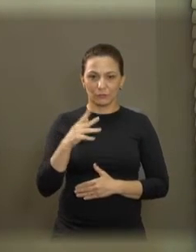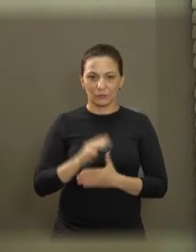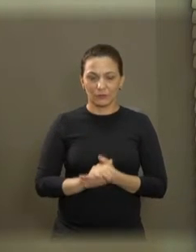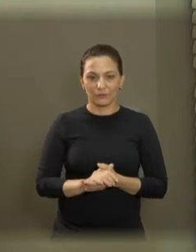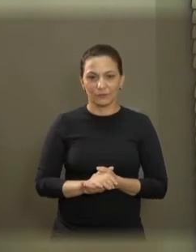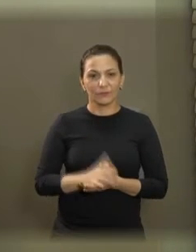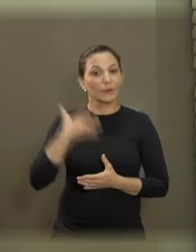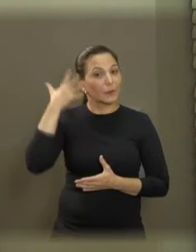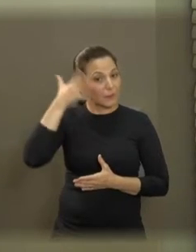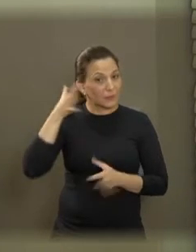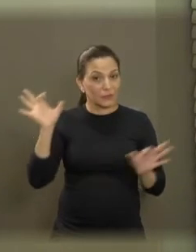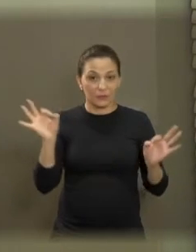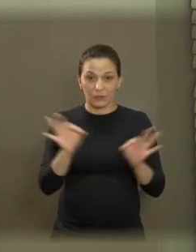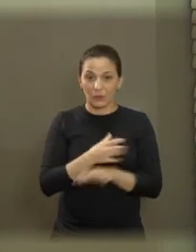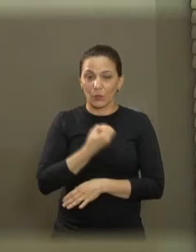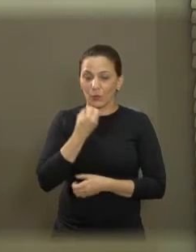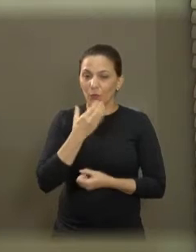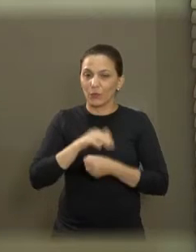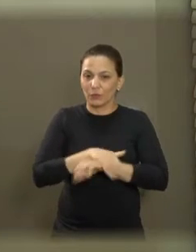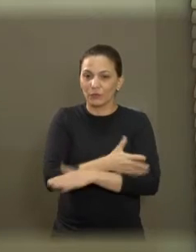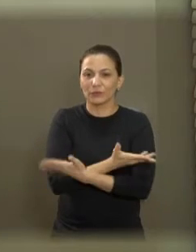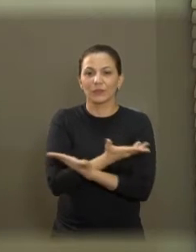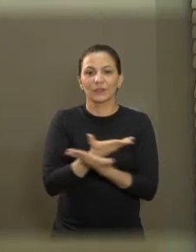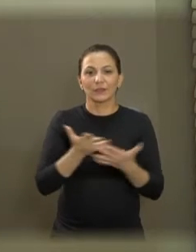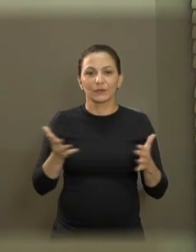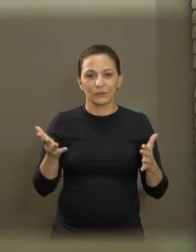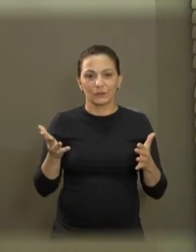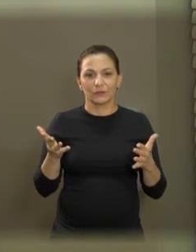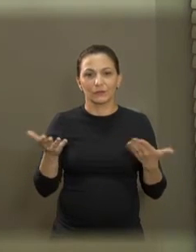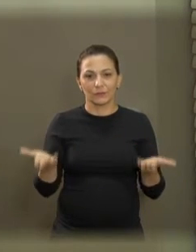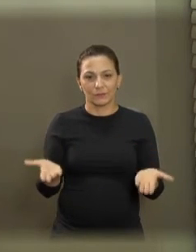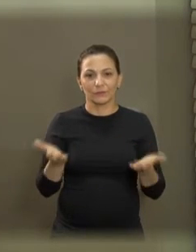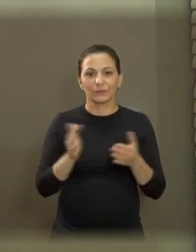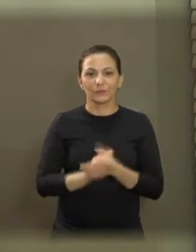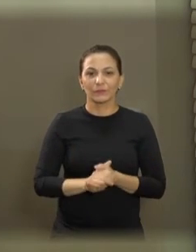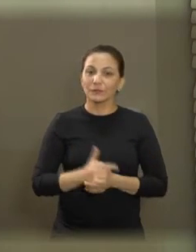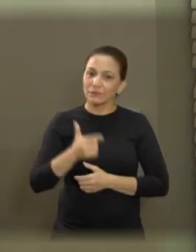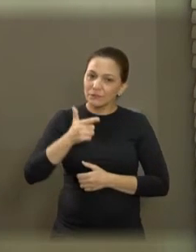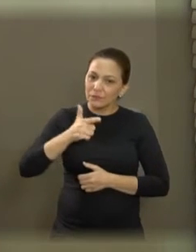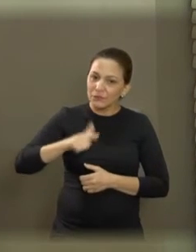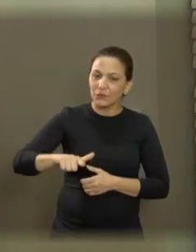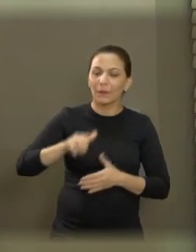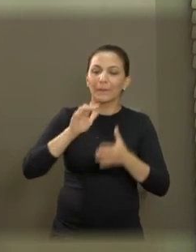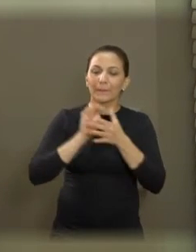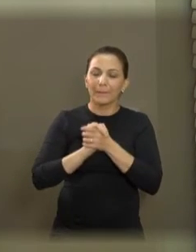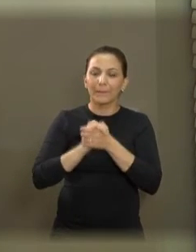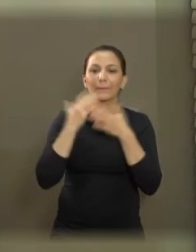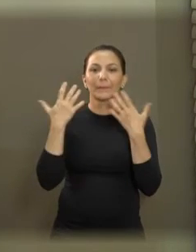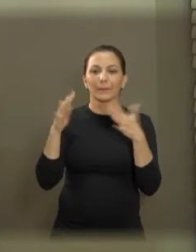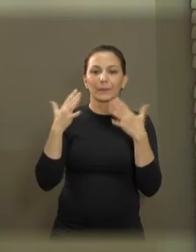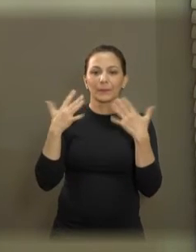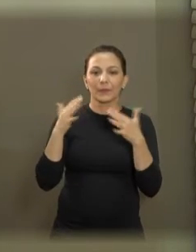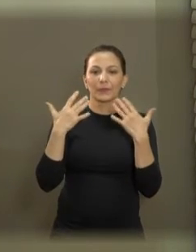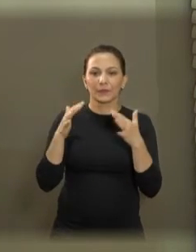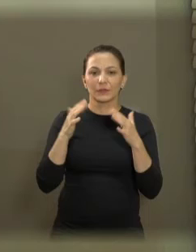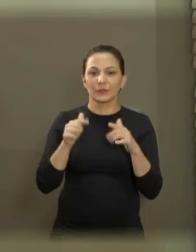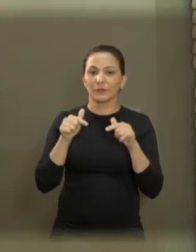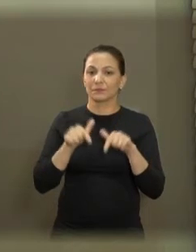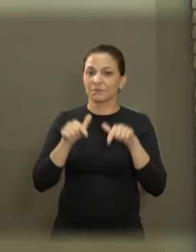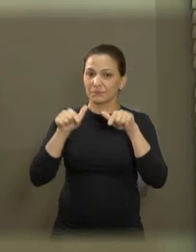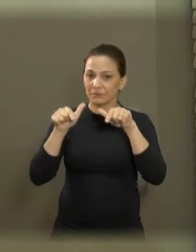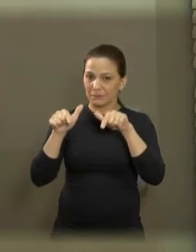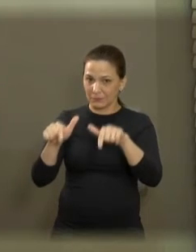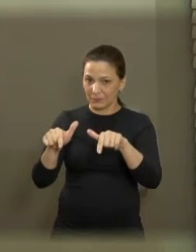minhas palavras, dando boa noite a todos e a todas. Tá? E, mais uma vez, parabenizá-lo por essa comenda. Antes de